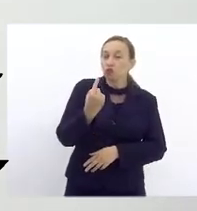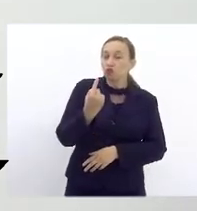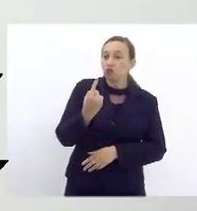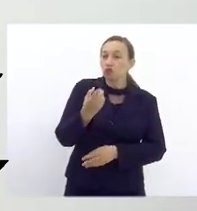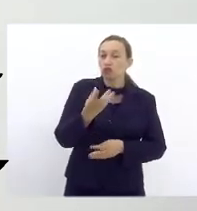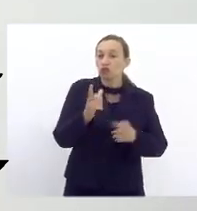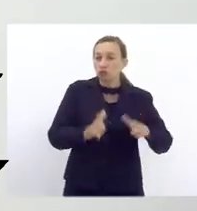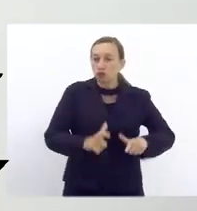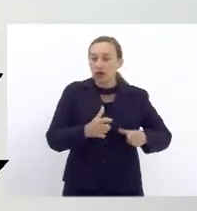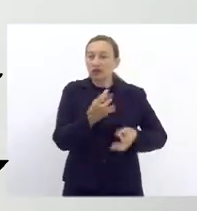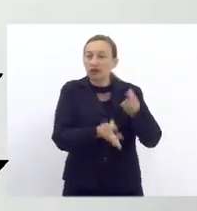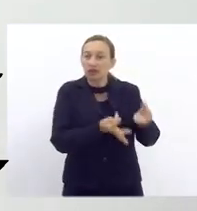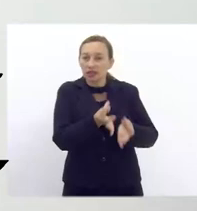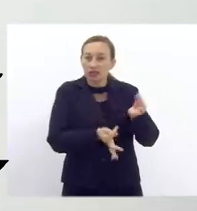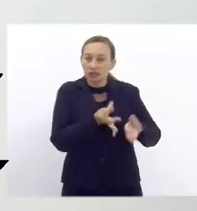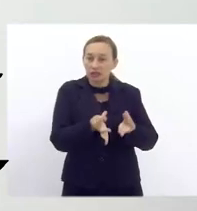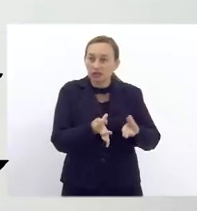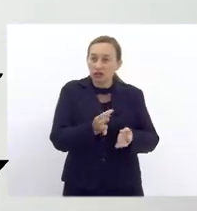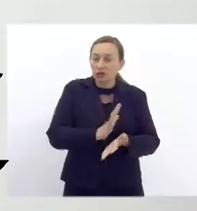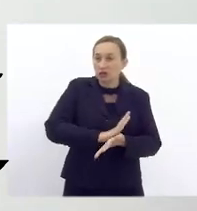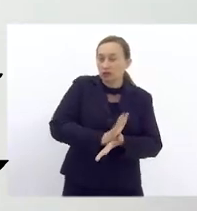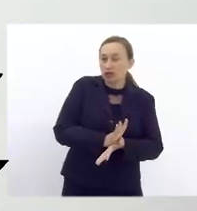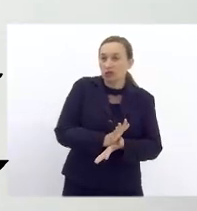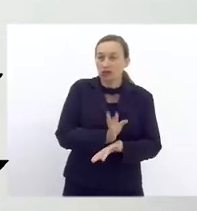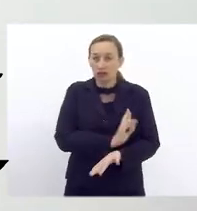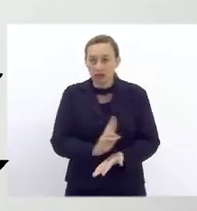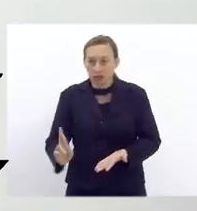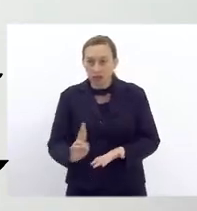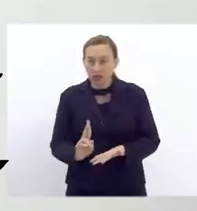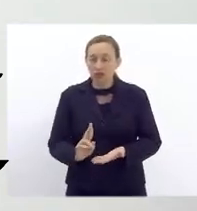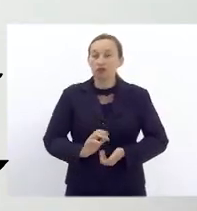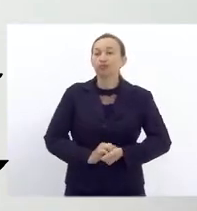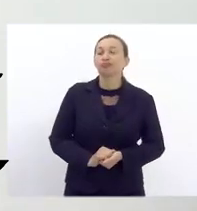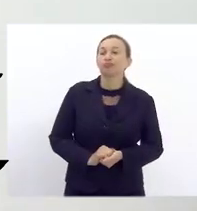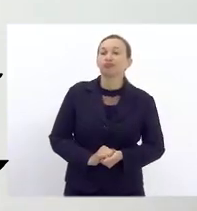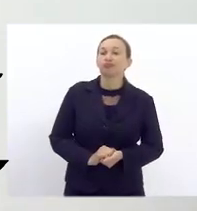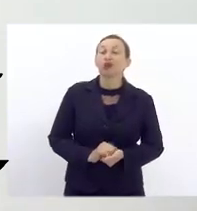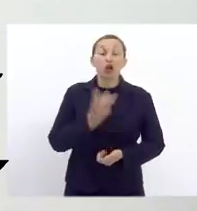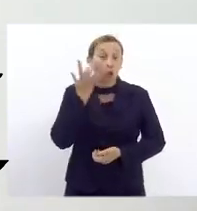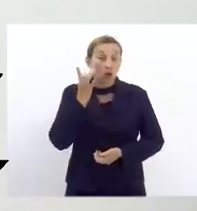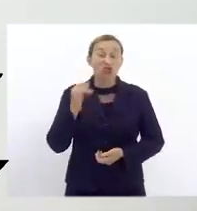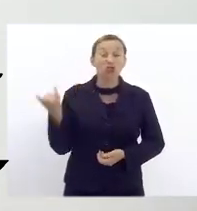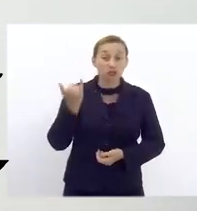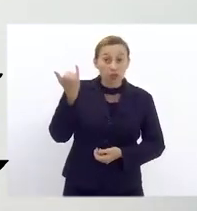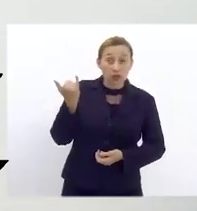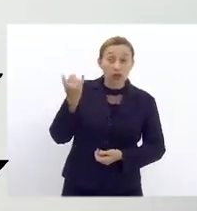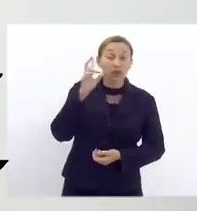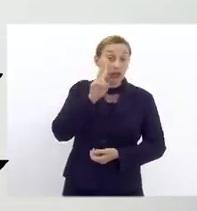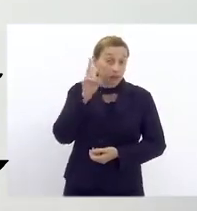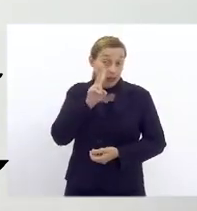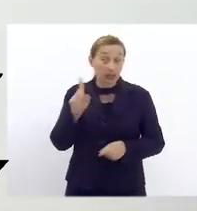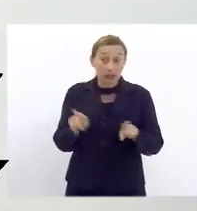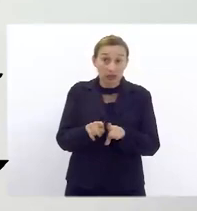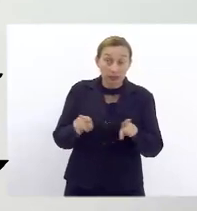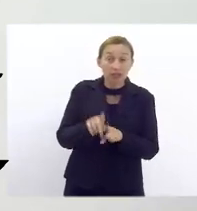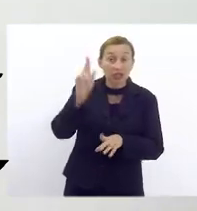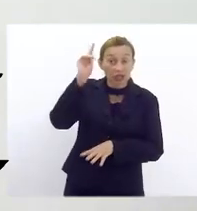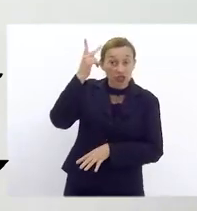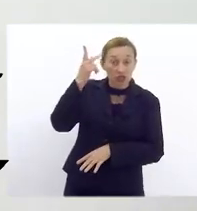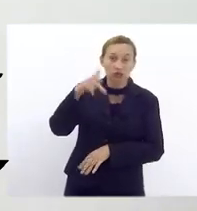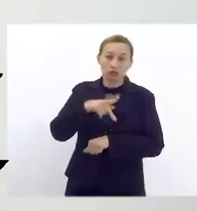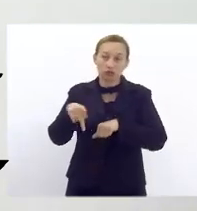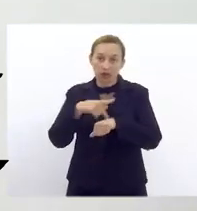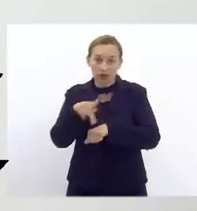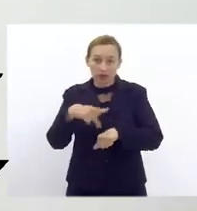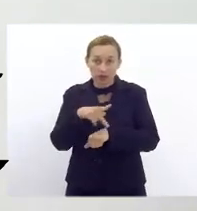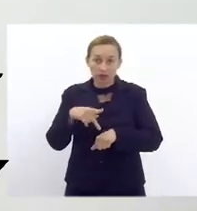o tratamento dos casos de racismo e intolerância religiosa eu acho que é importante a gente lembrar na história desse país